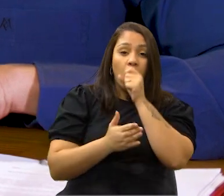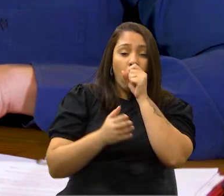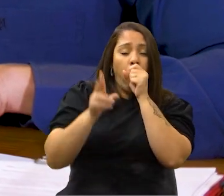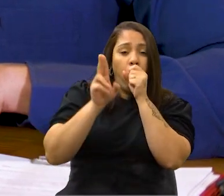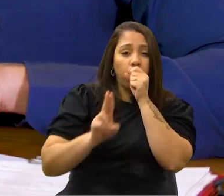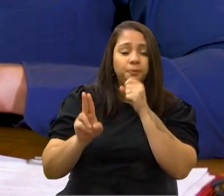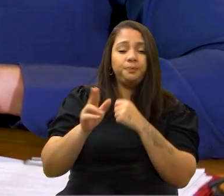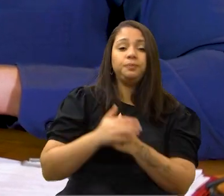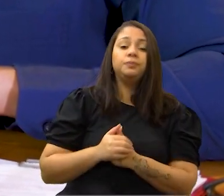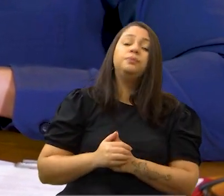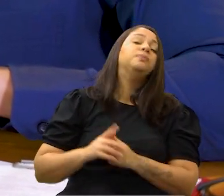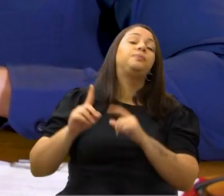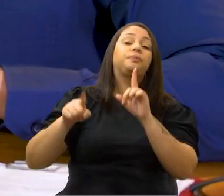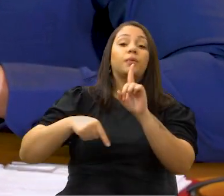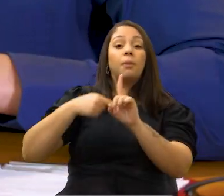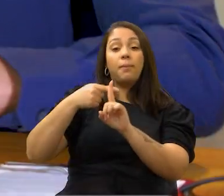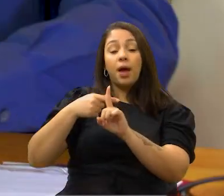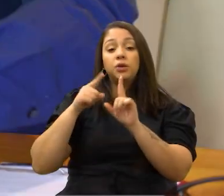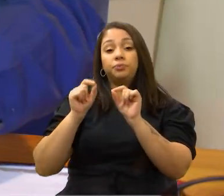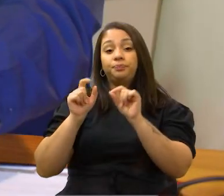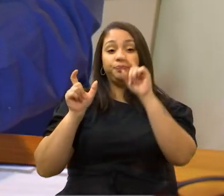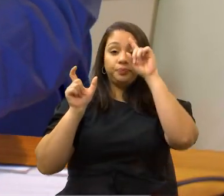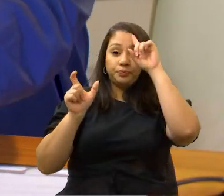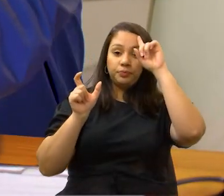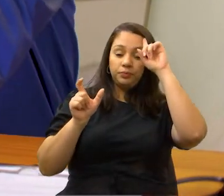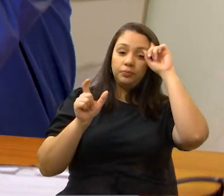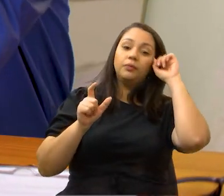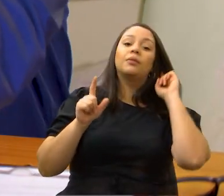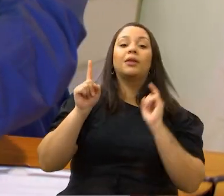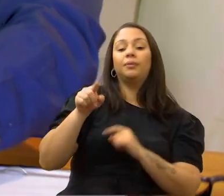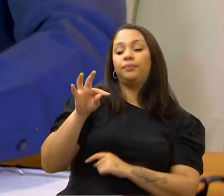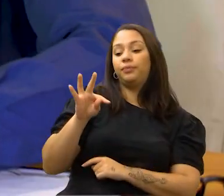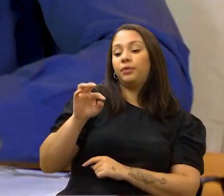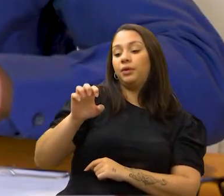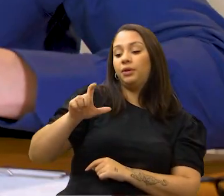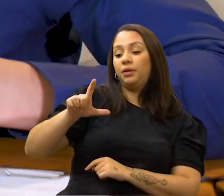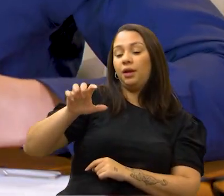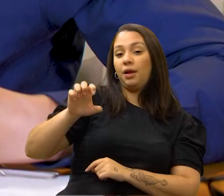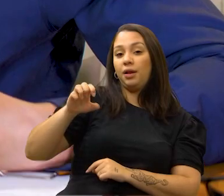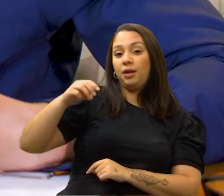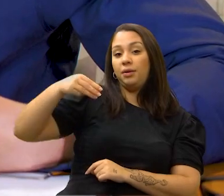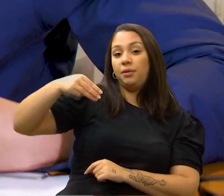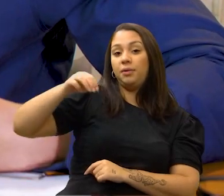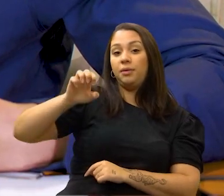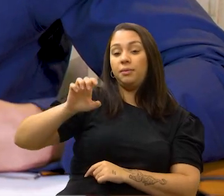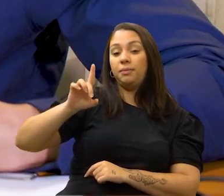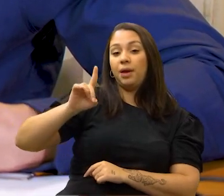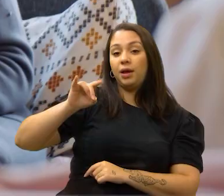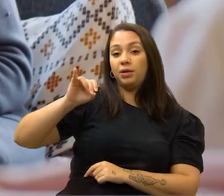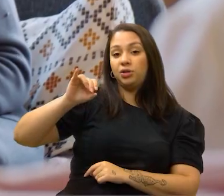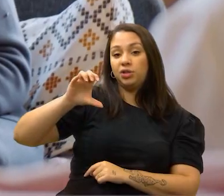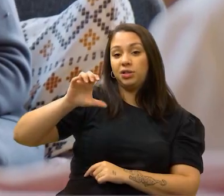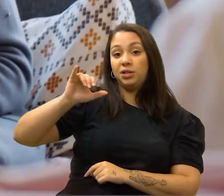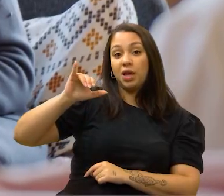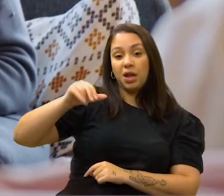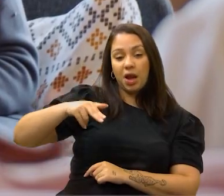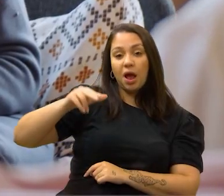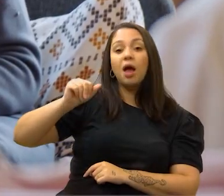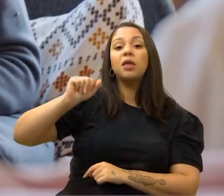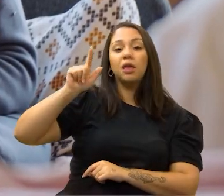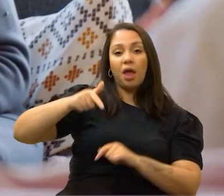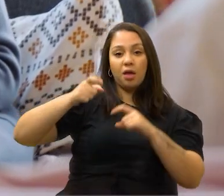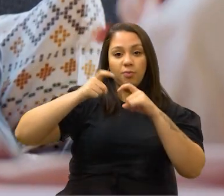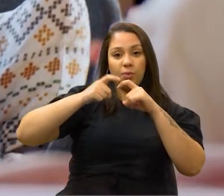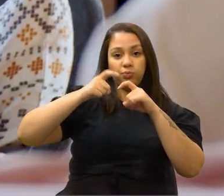ser usada. E junto com pandemia veio telemedicina, começou na pandemia mais ou menos a